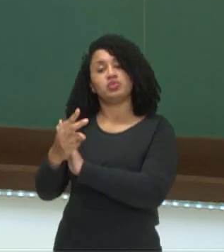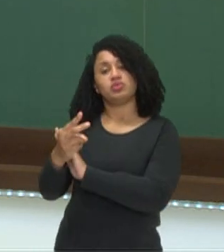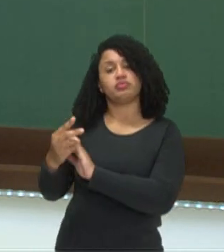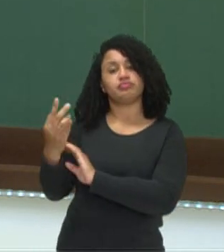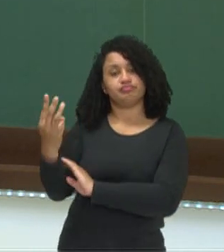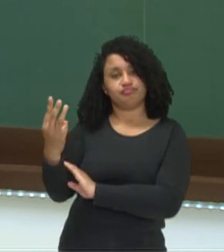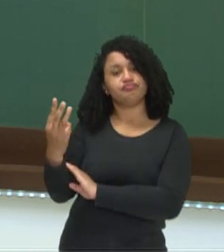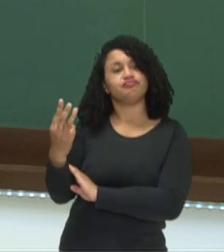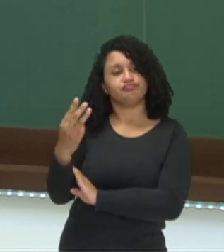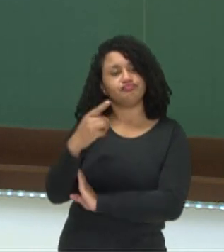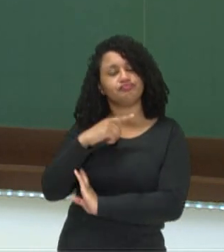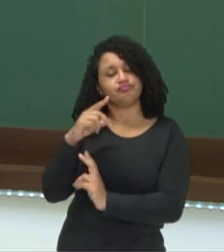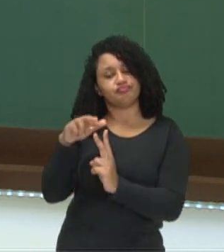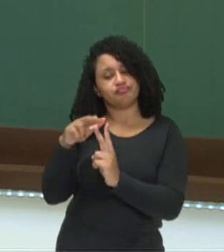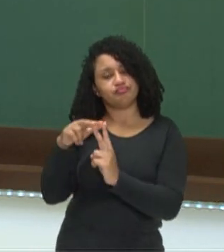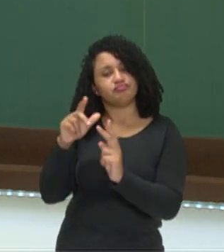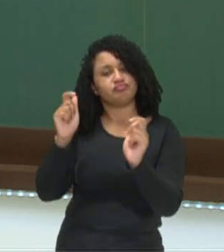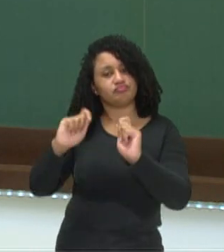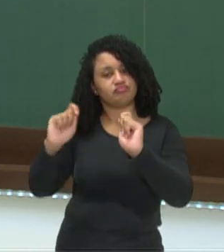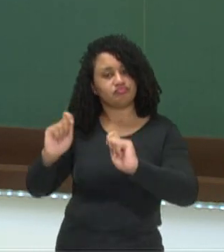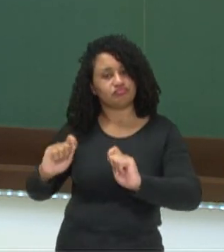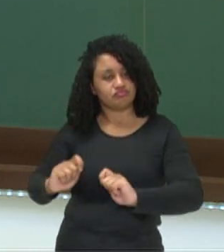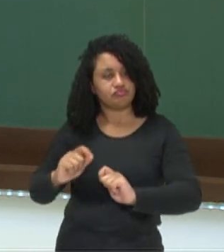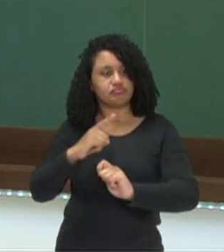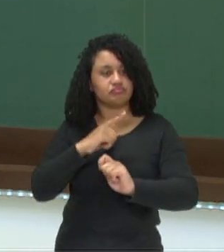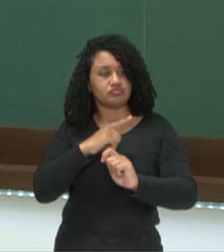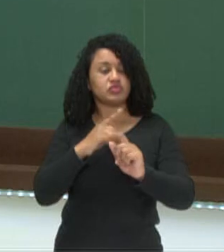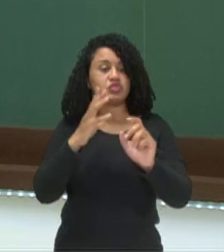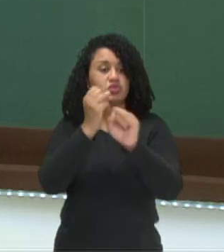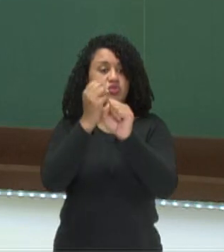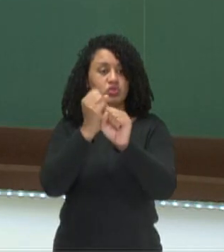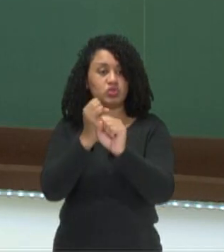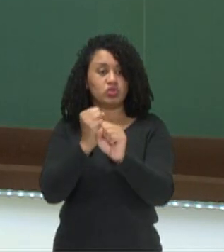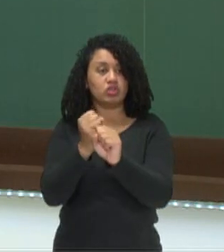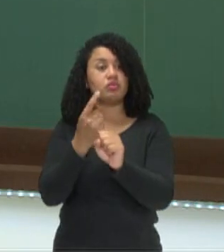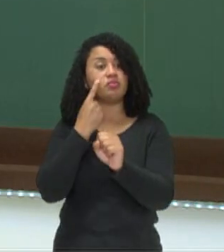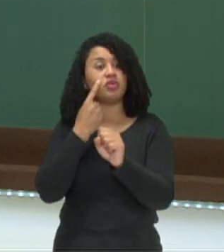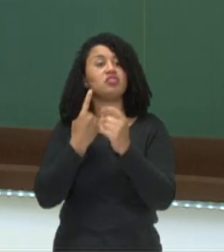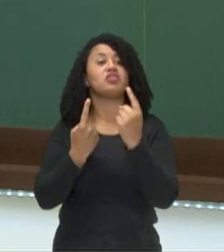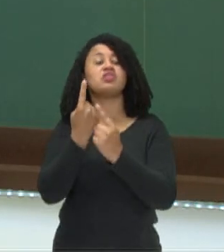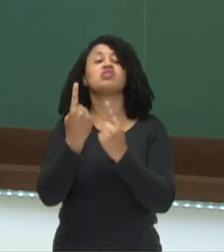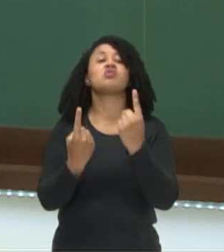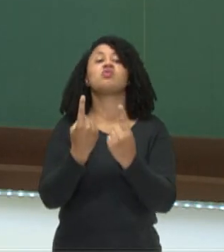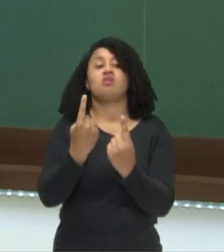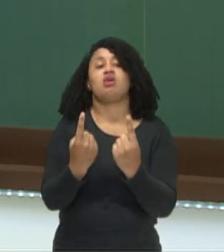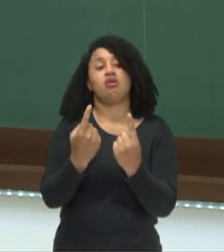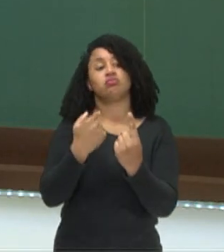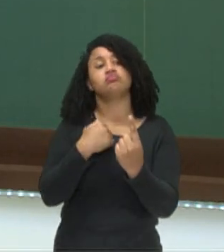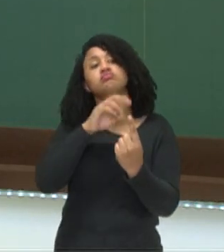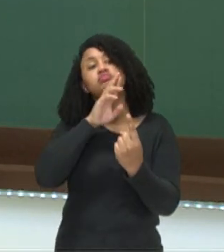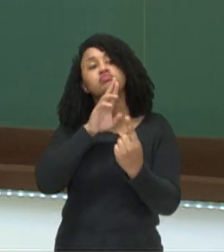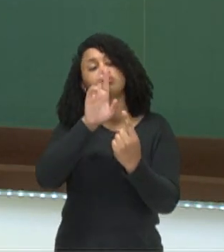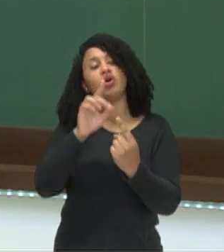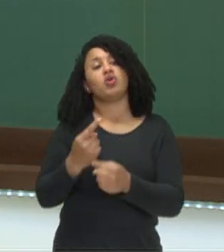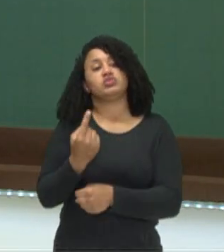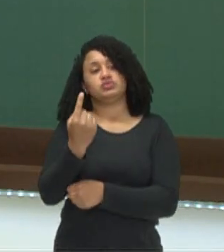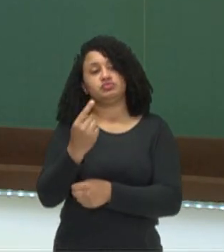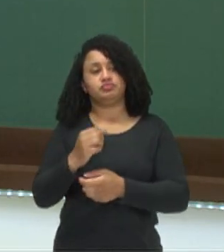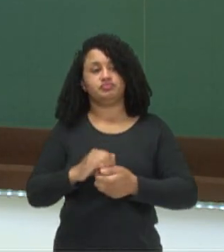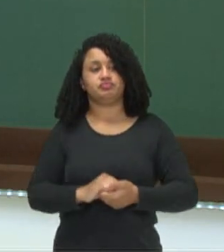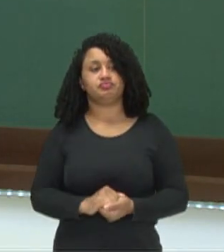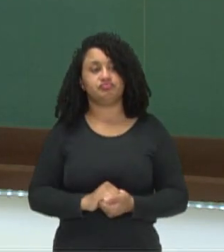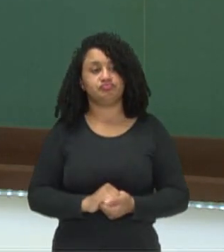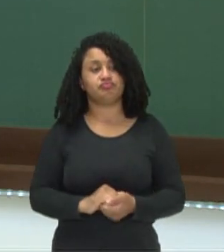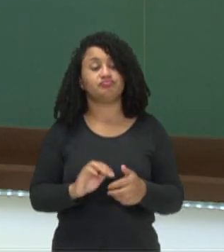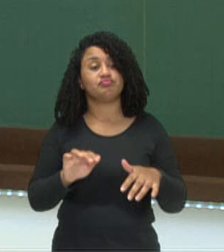2 e 3. Agora eu preciso somar cada um desses parzinhos aqui para ver qual deles que a soma vai dar 1.